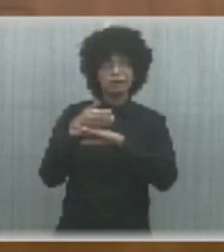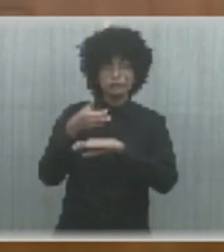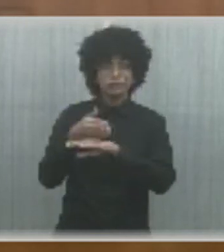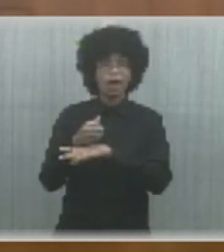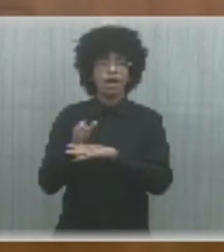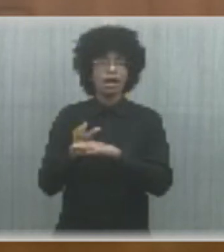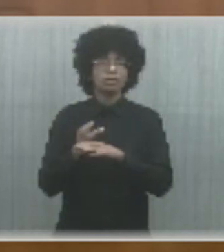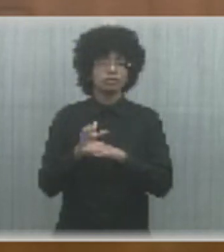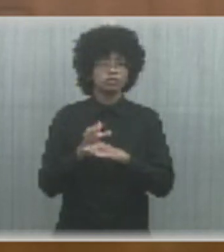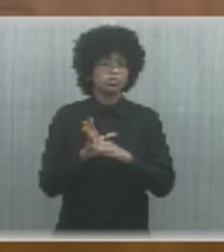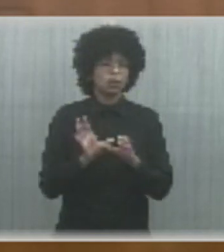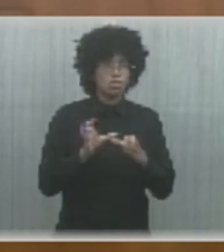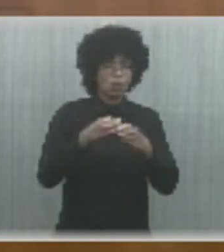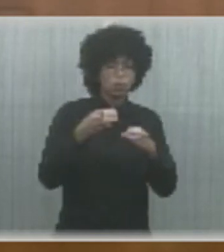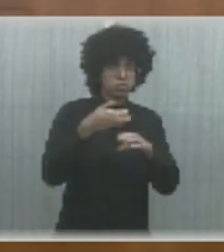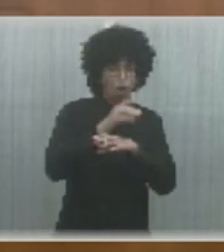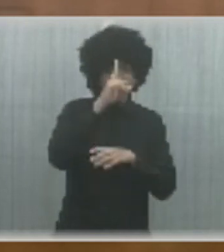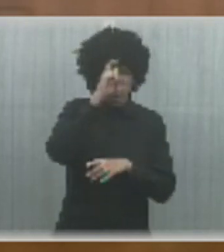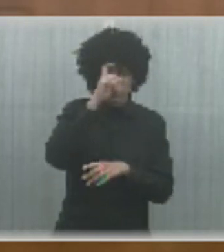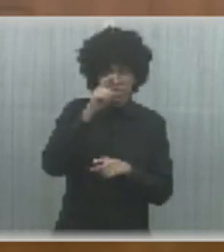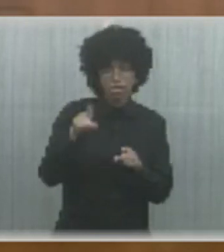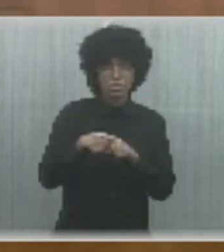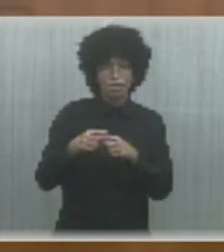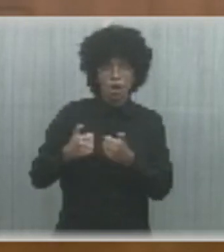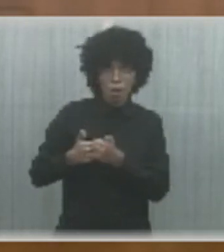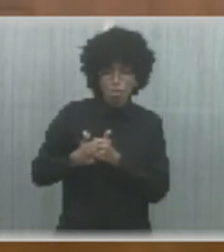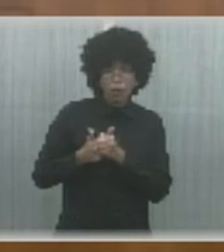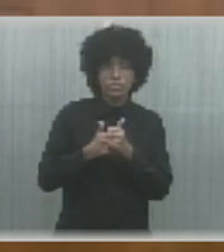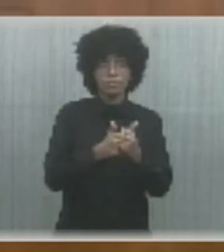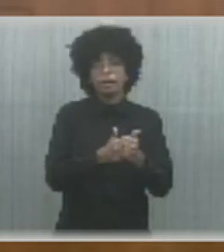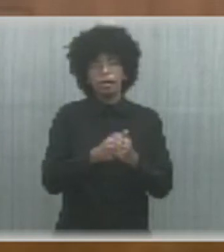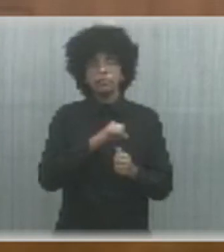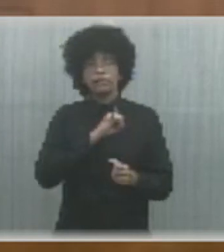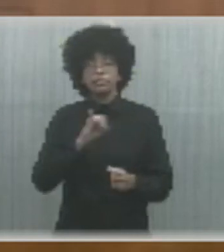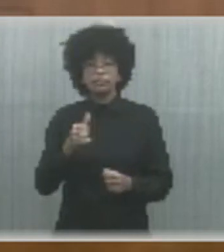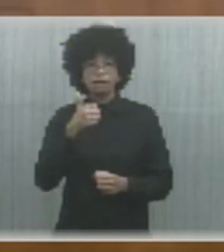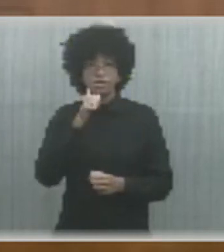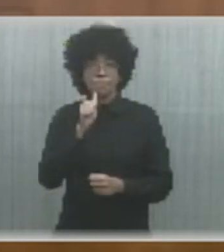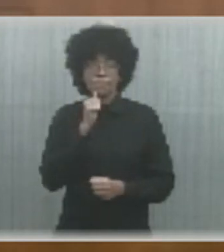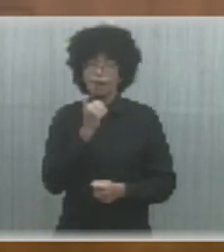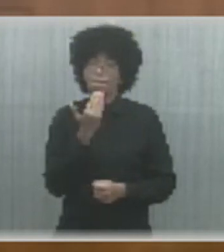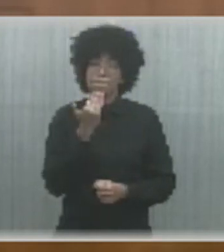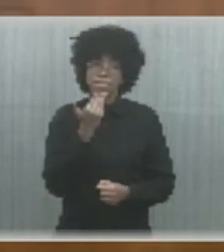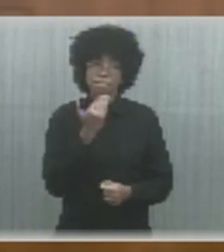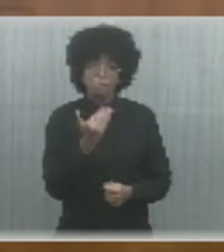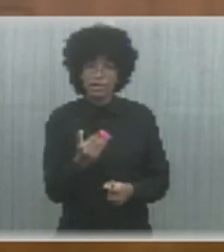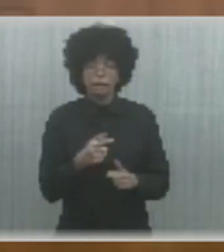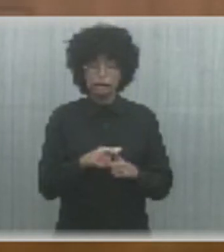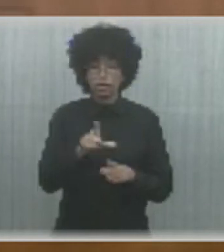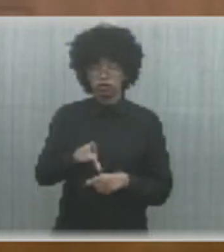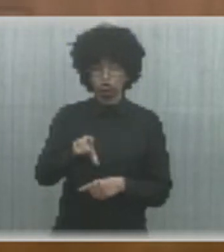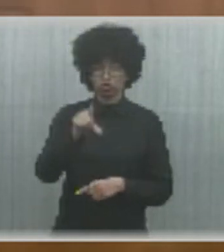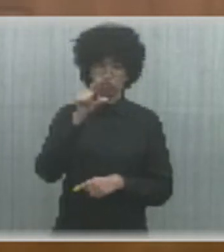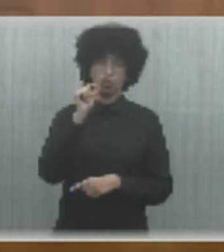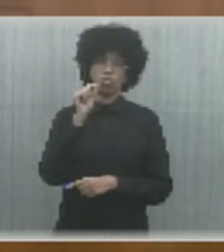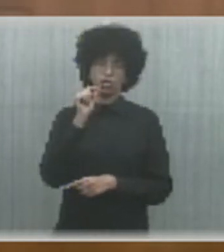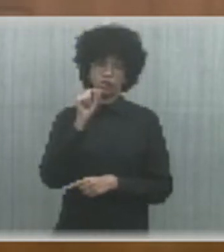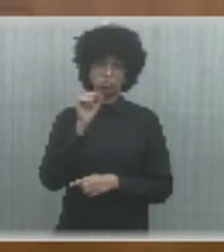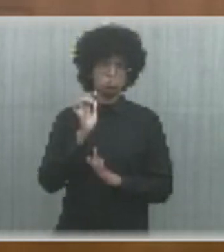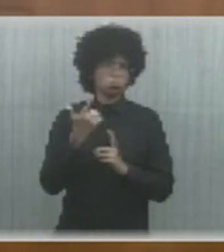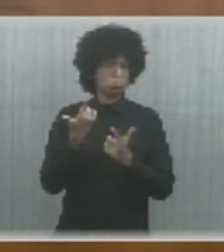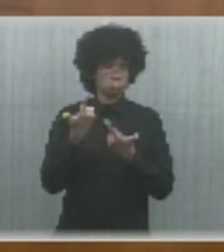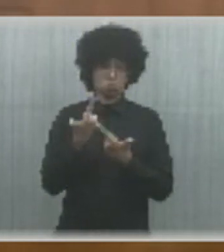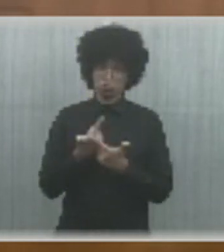que o acompanhamento, desde que a mãe exija, desde que seja uma escolha da mãe, nenhum